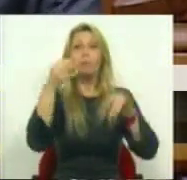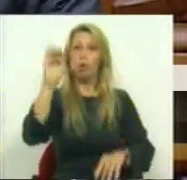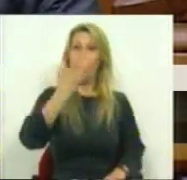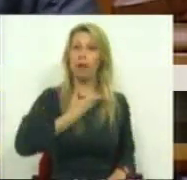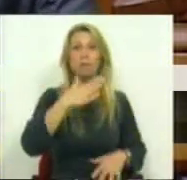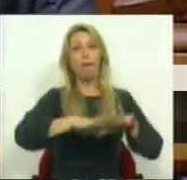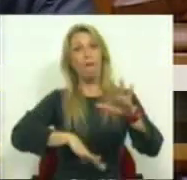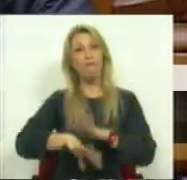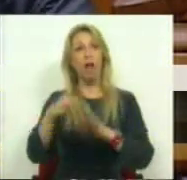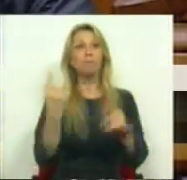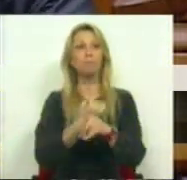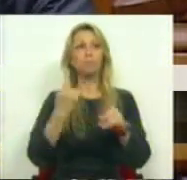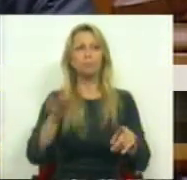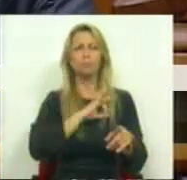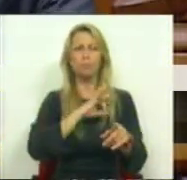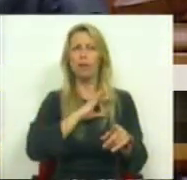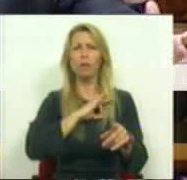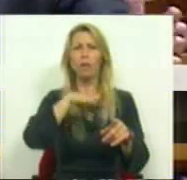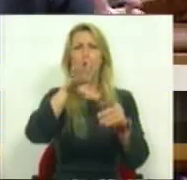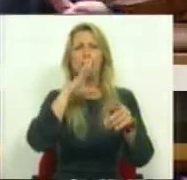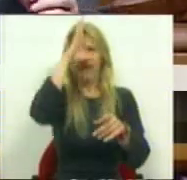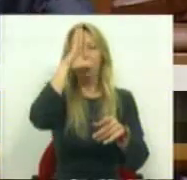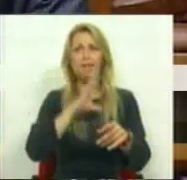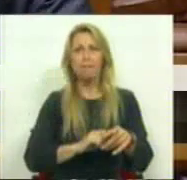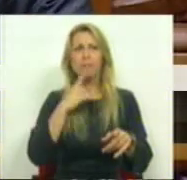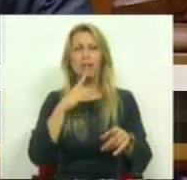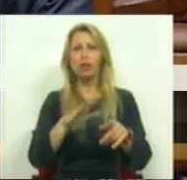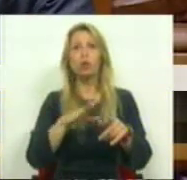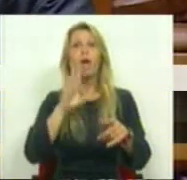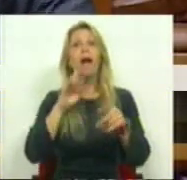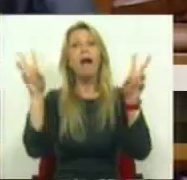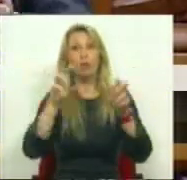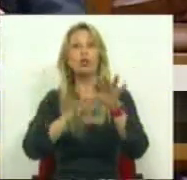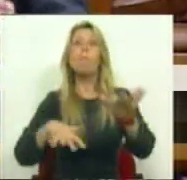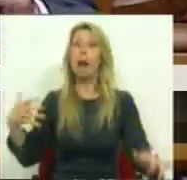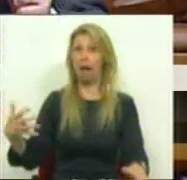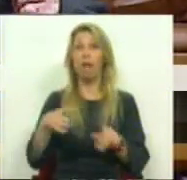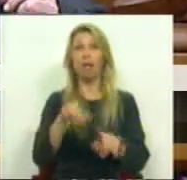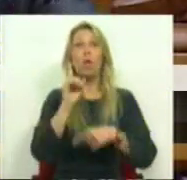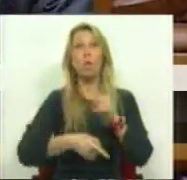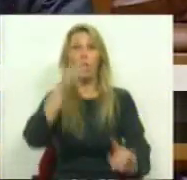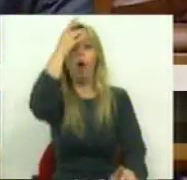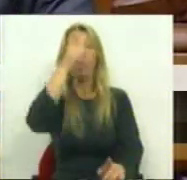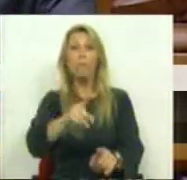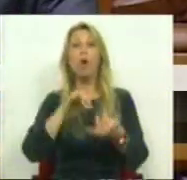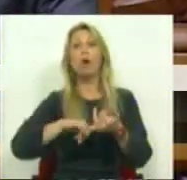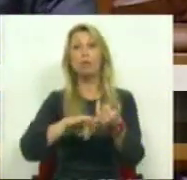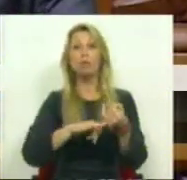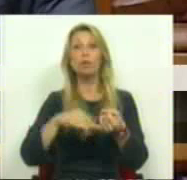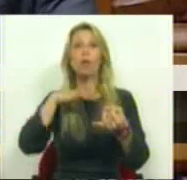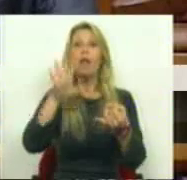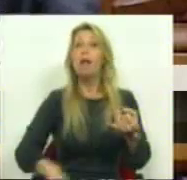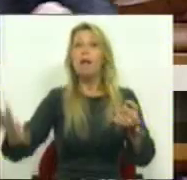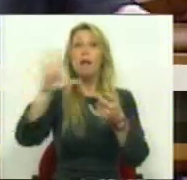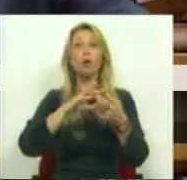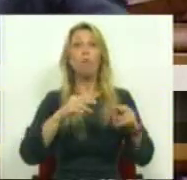que o Sr. Ministro Adjunto dos Assuntos Parlamentares nem se lhe referiu, àquilo que é o parecer da Assembleia Nacional de Municípios, que também